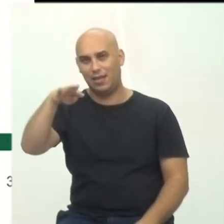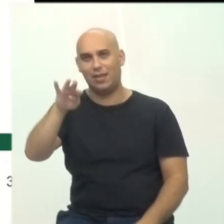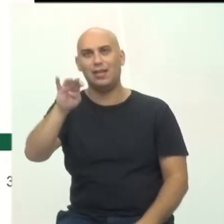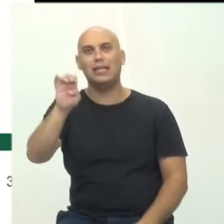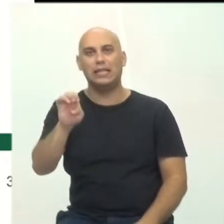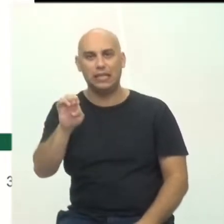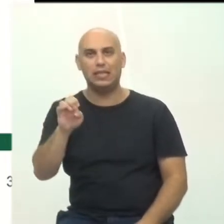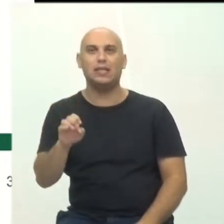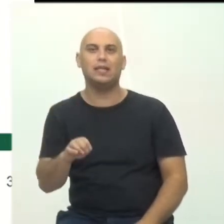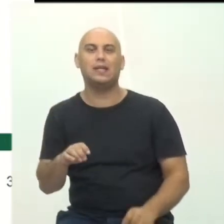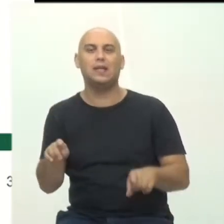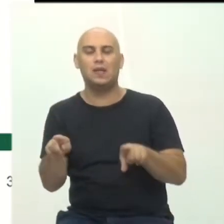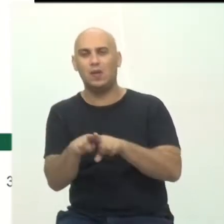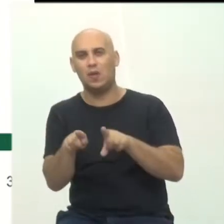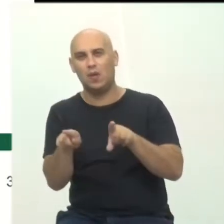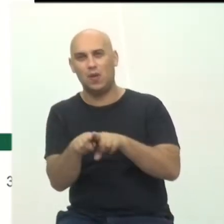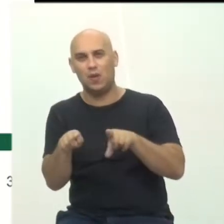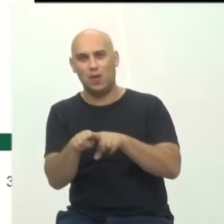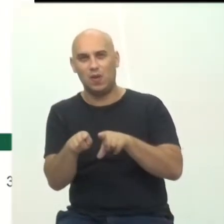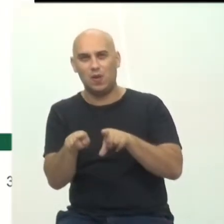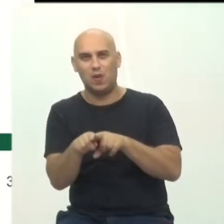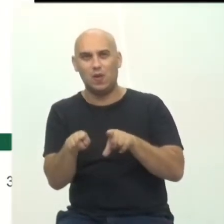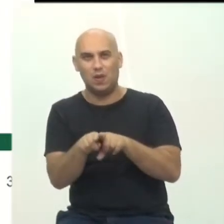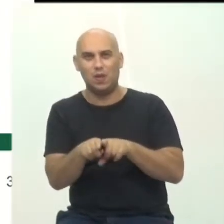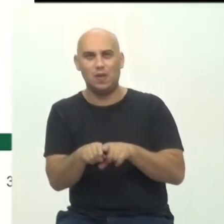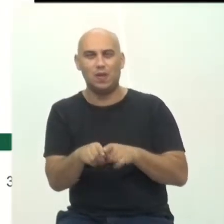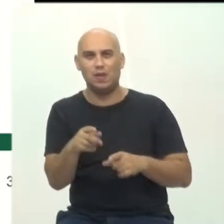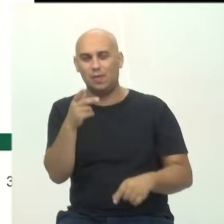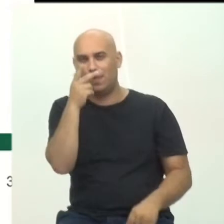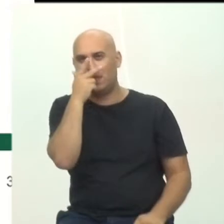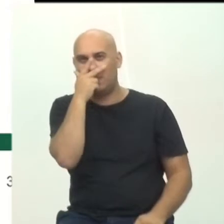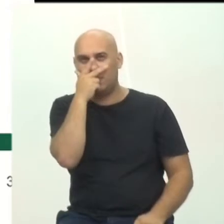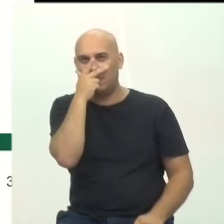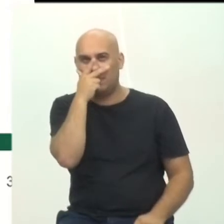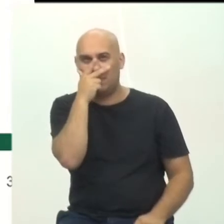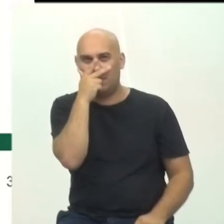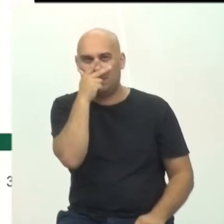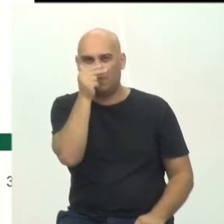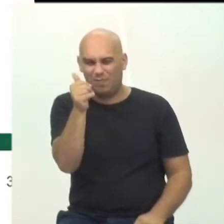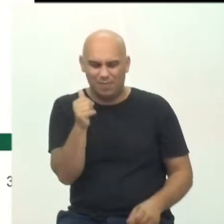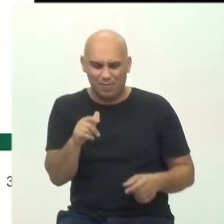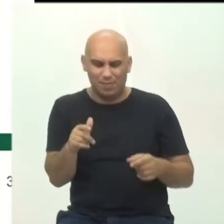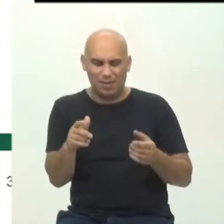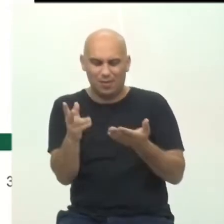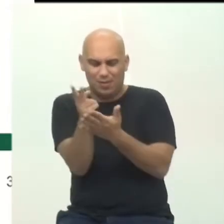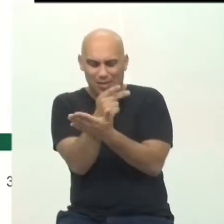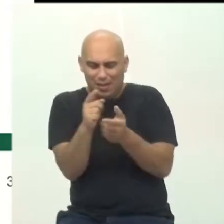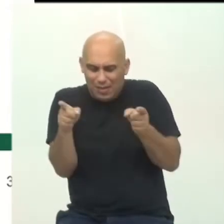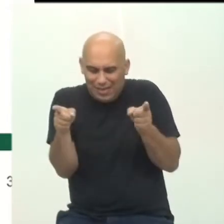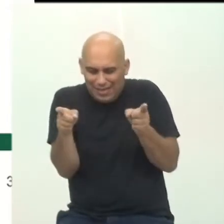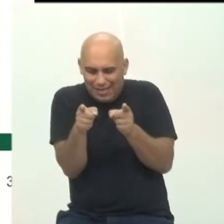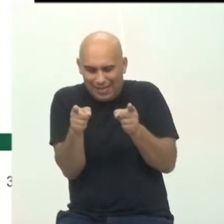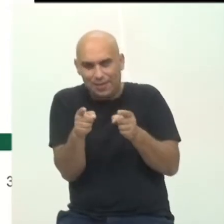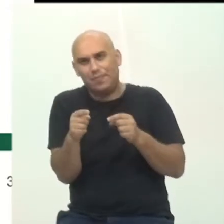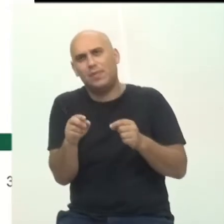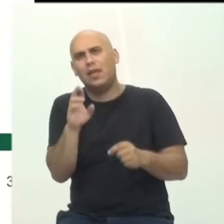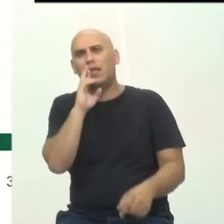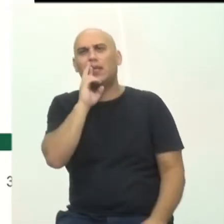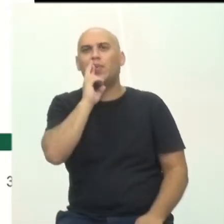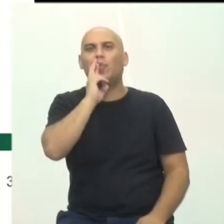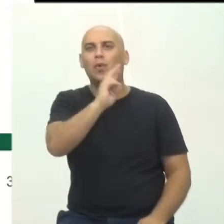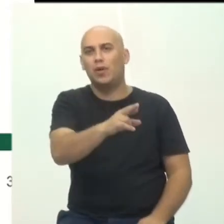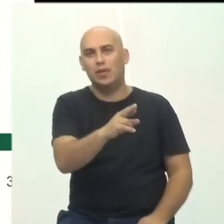também, aquela parte onde tem as cabines, elas têm um desenho bem estreito. Então, como solução foi criar